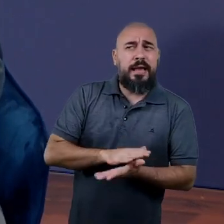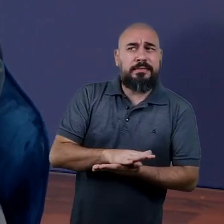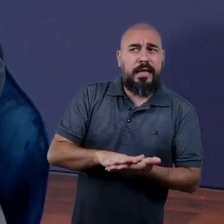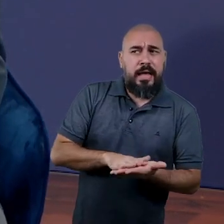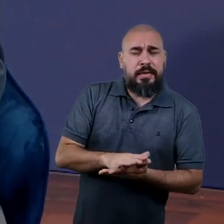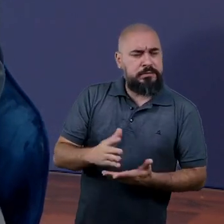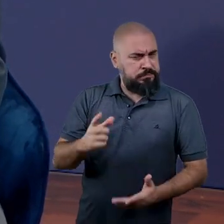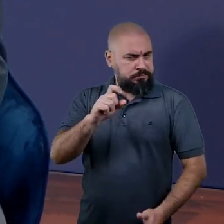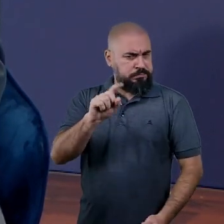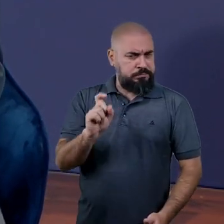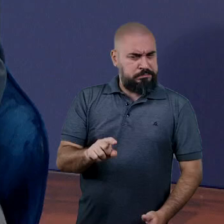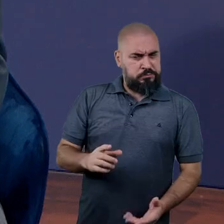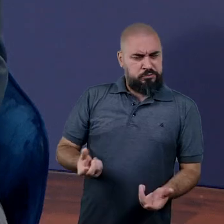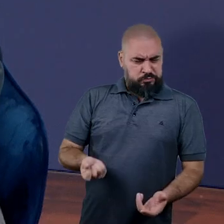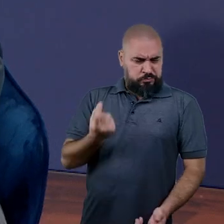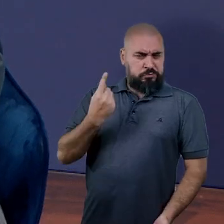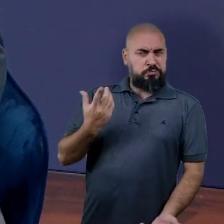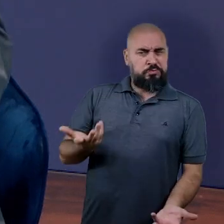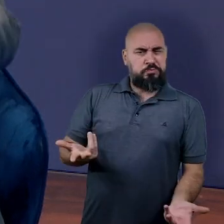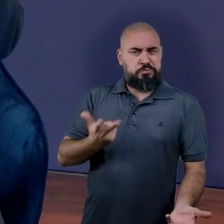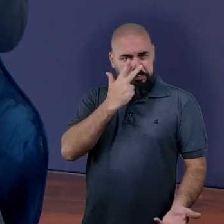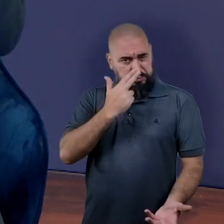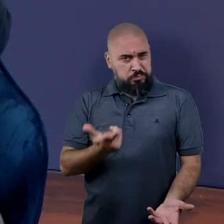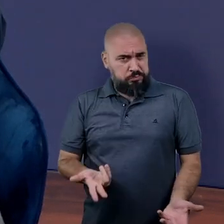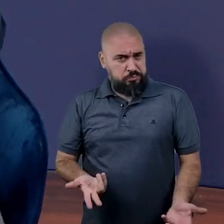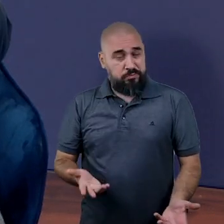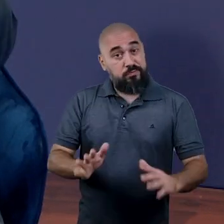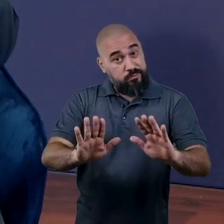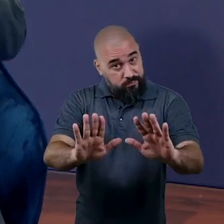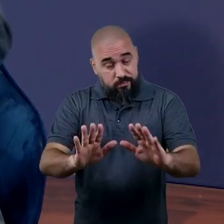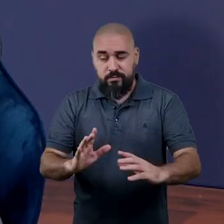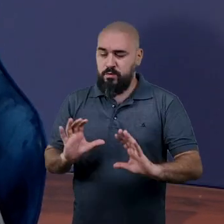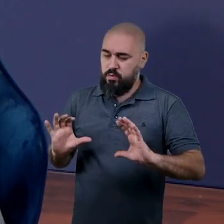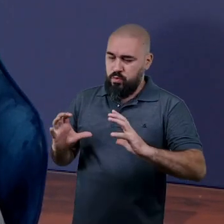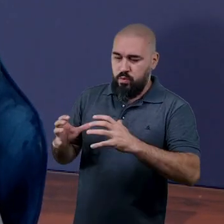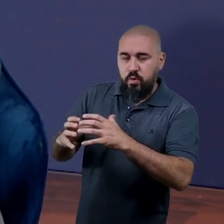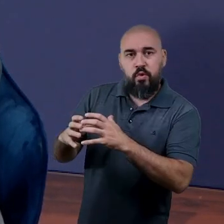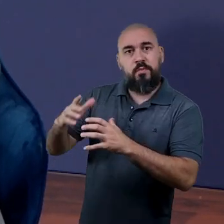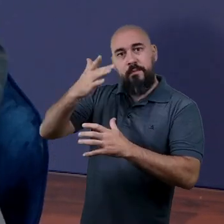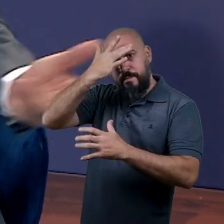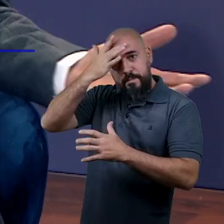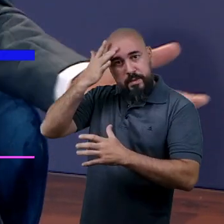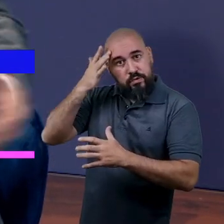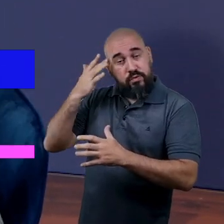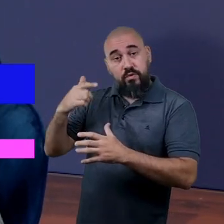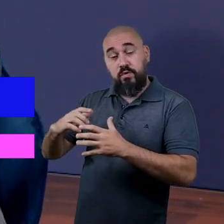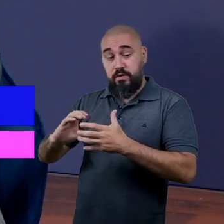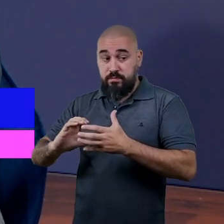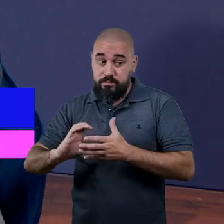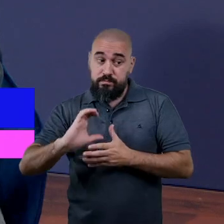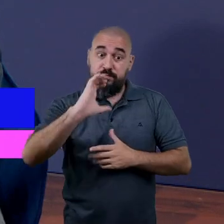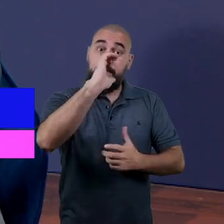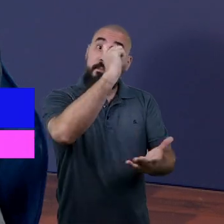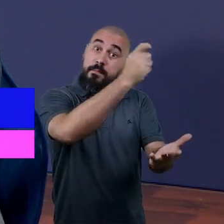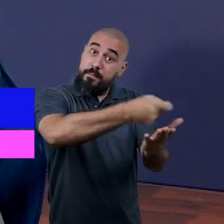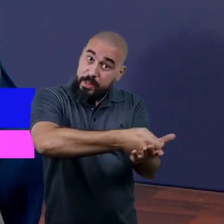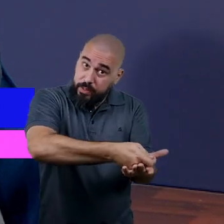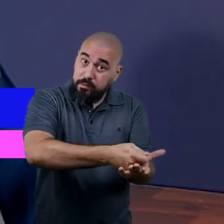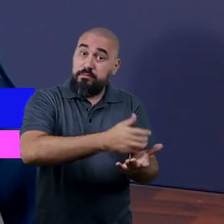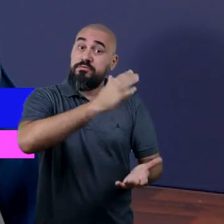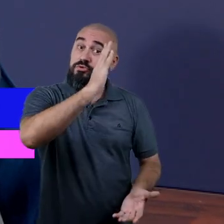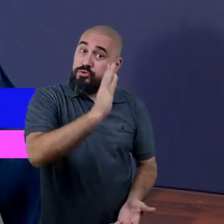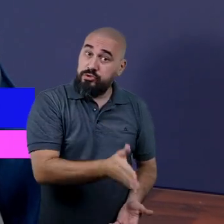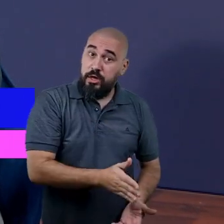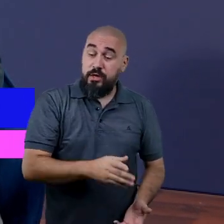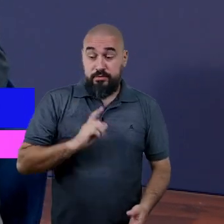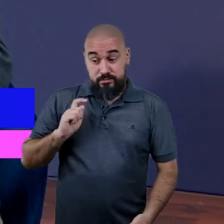nós temos o apoio, a ajuda, aqueles que acreditam no que fazemos aqui, que são os anjos da esperança. Eles estão comigo